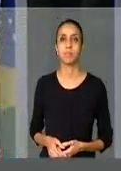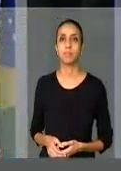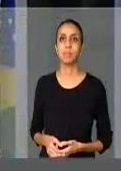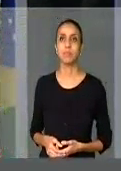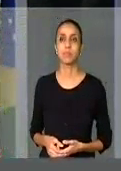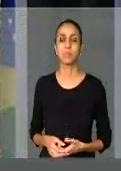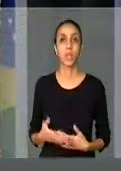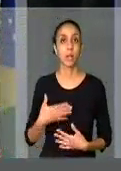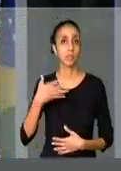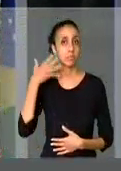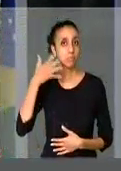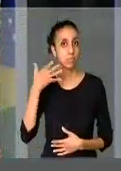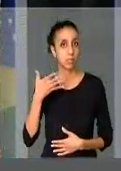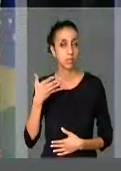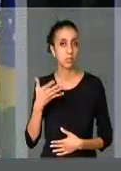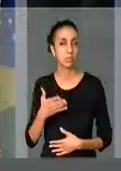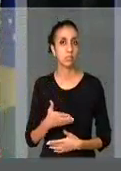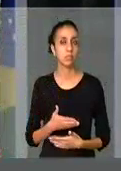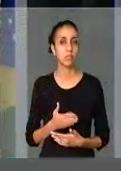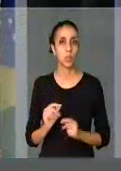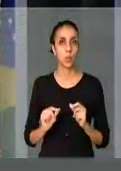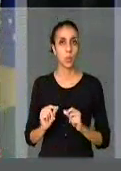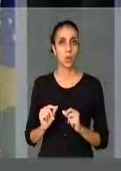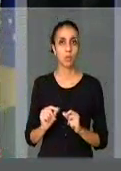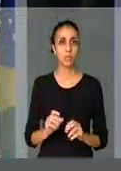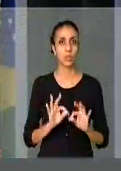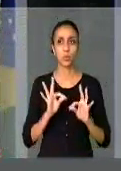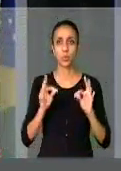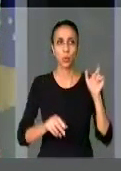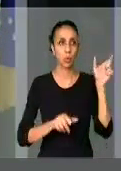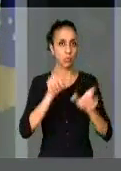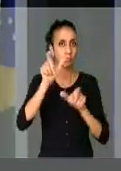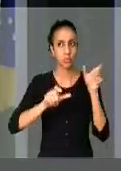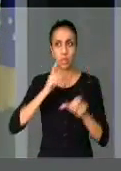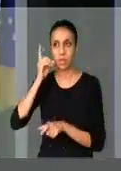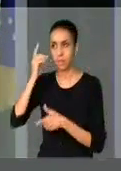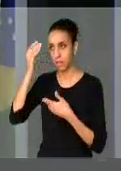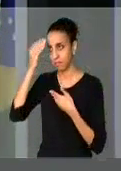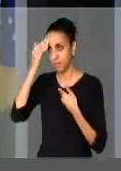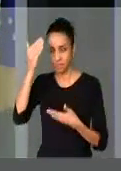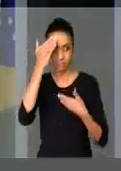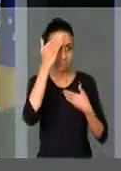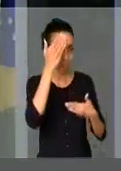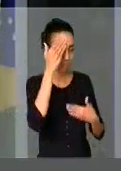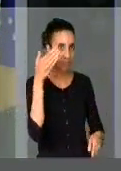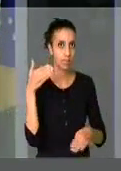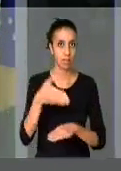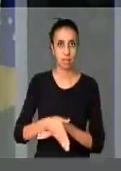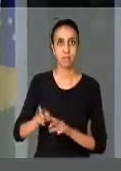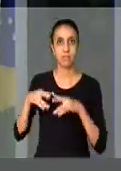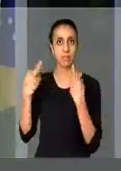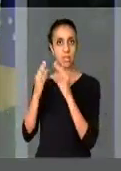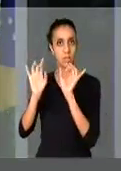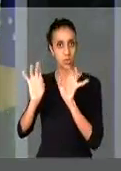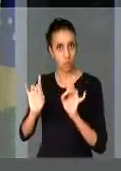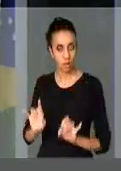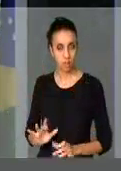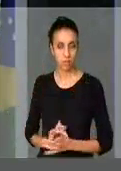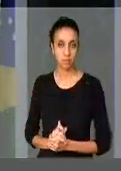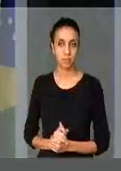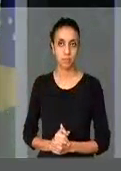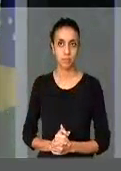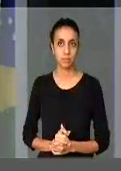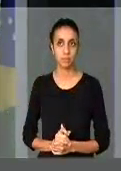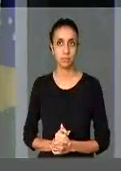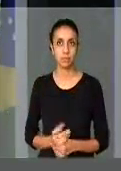pronunciamento agradecendo a todos os parlamentares que se prontificaram a comparecer a esta sessão solene, que presta homenagem